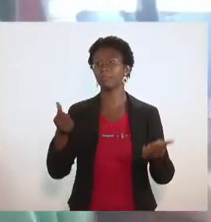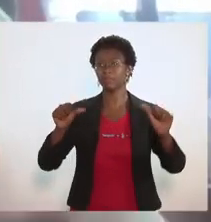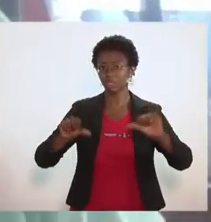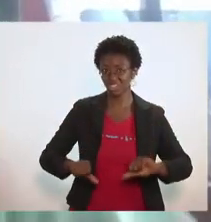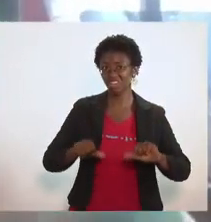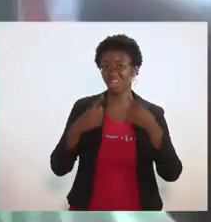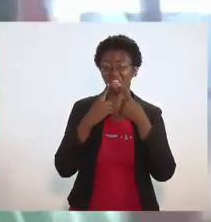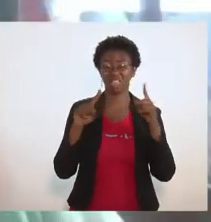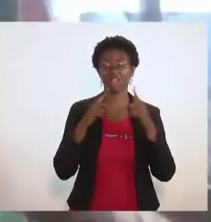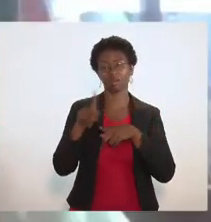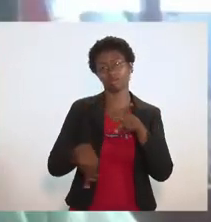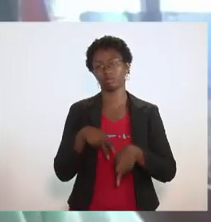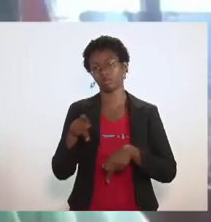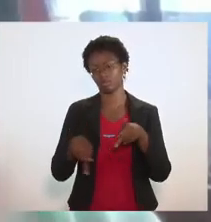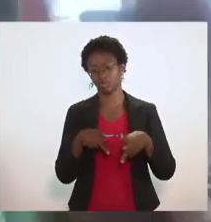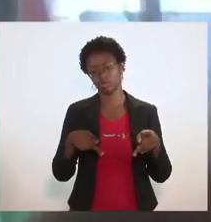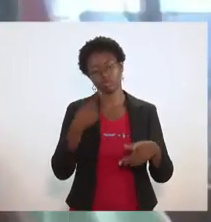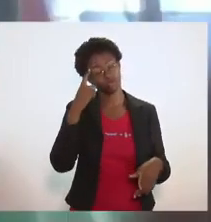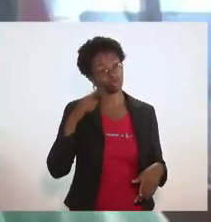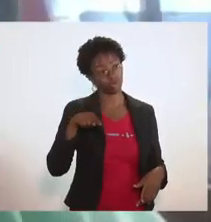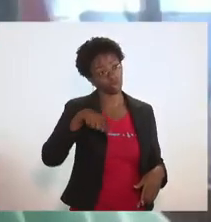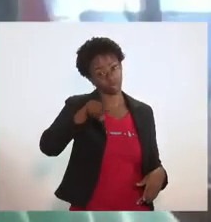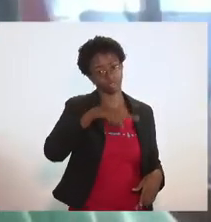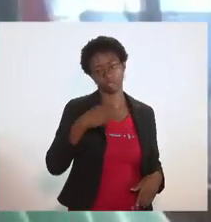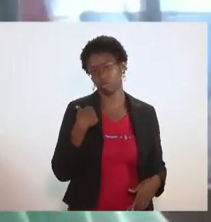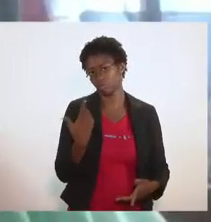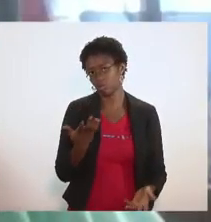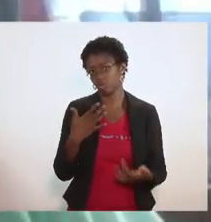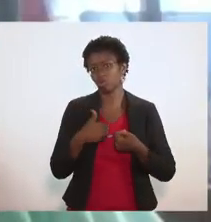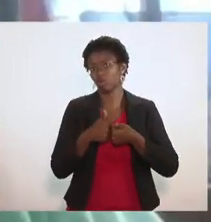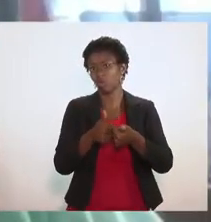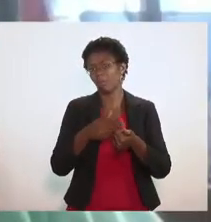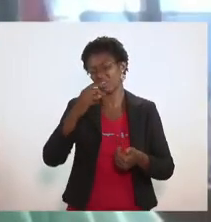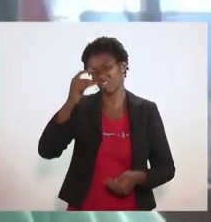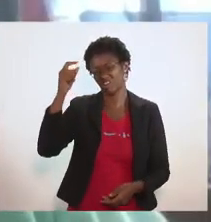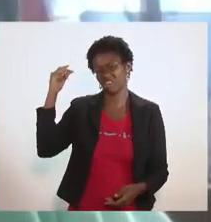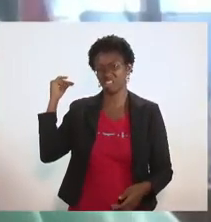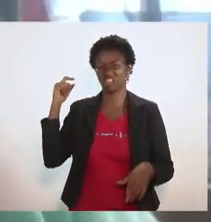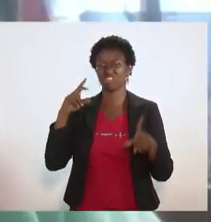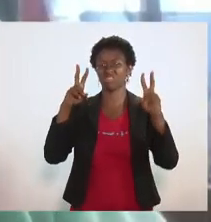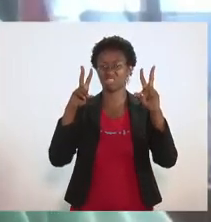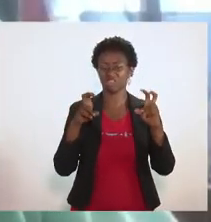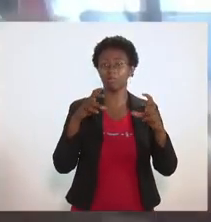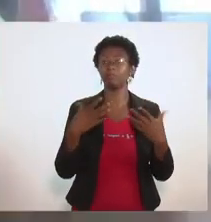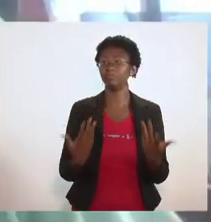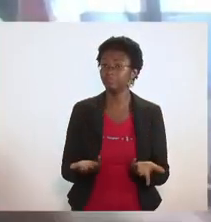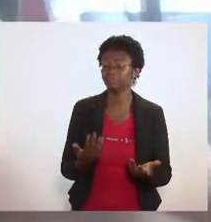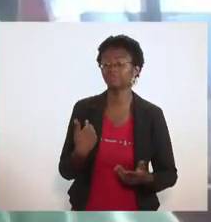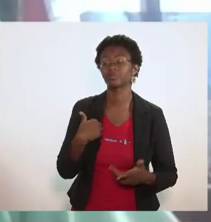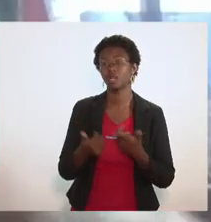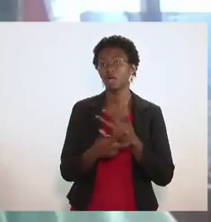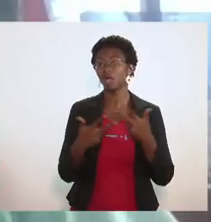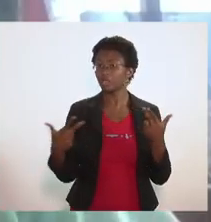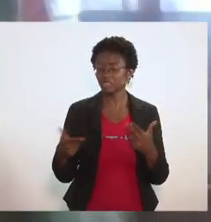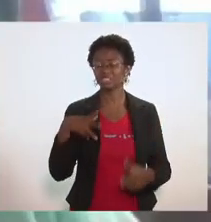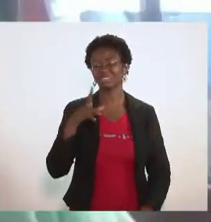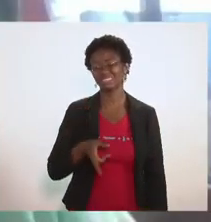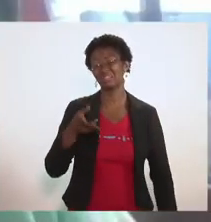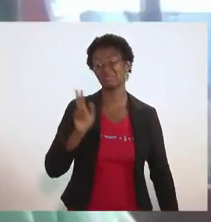Aí, sim, eu acho que o argumento seria. Porque, para outras situações, por que